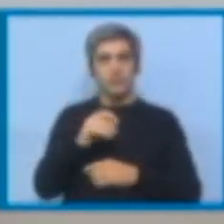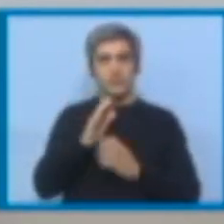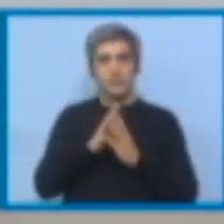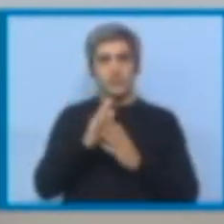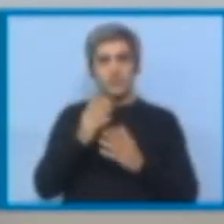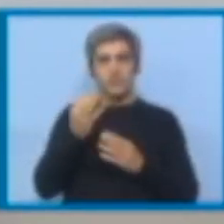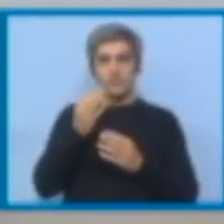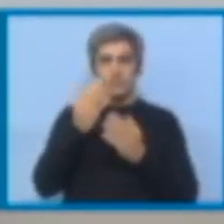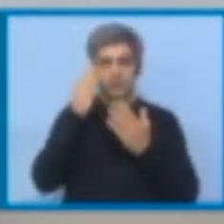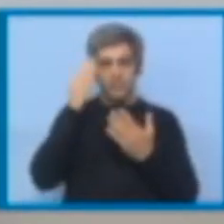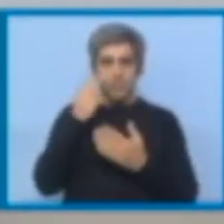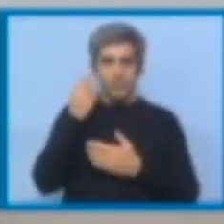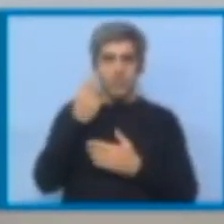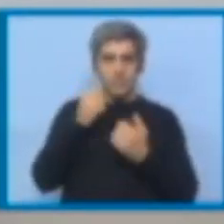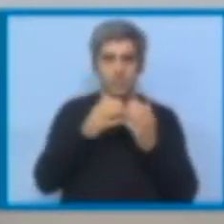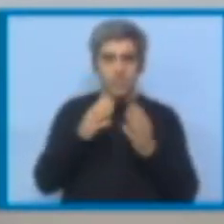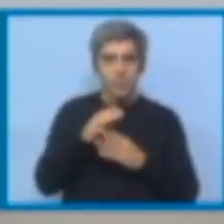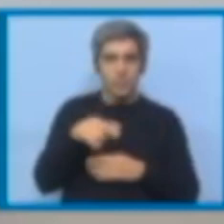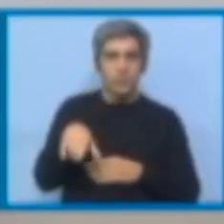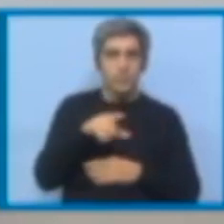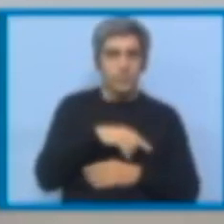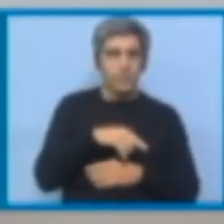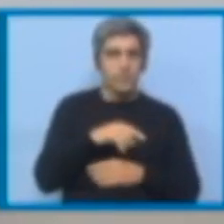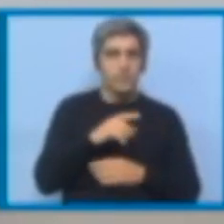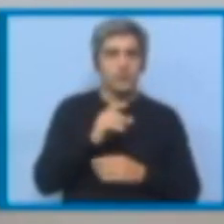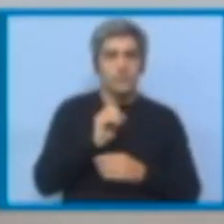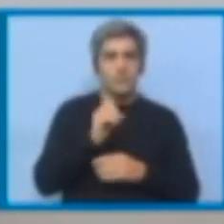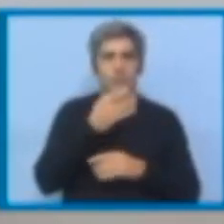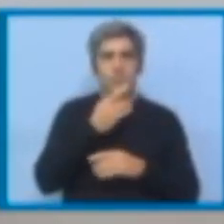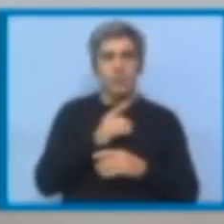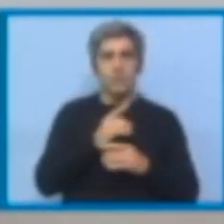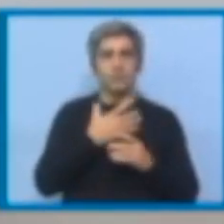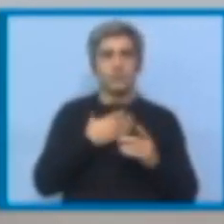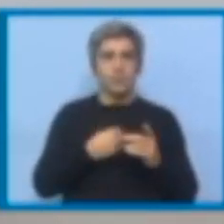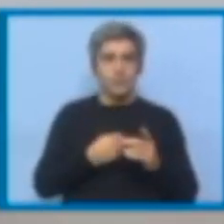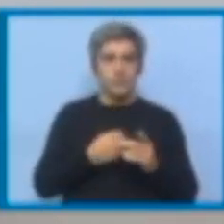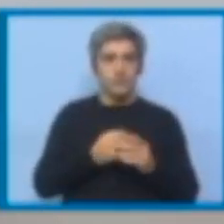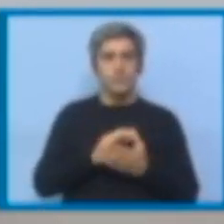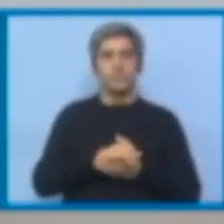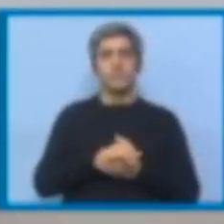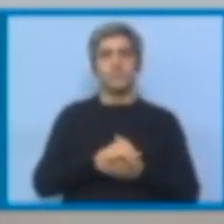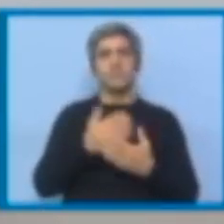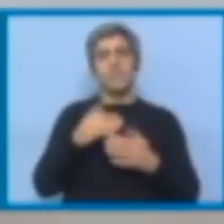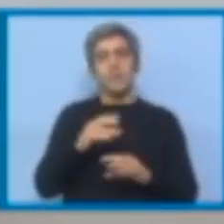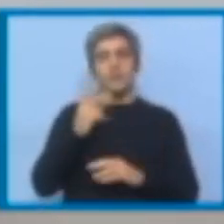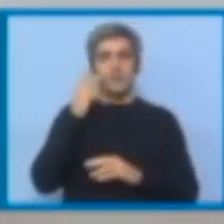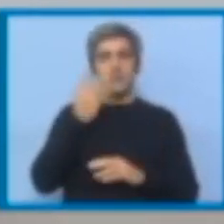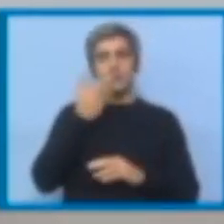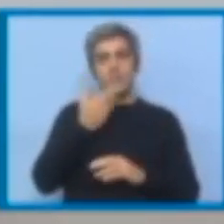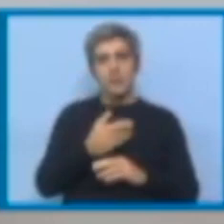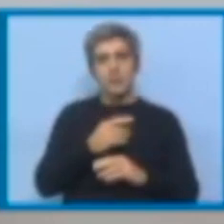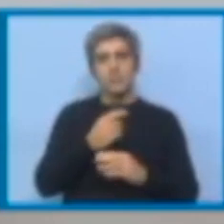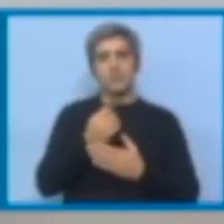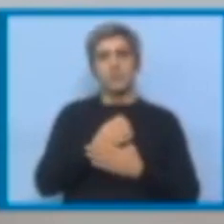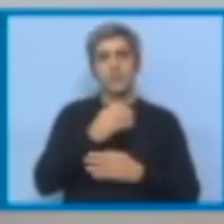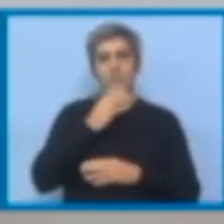evoca, e por isso uma saudação especial a todos aqueles e aquelas que não tiveram o Natal que gostavam, mas viveram a experiência da